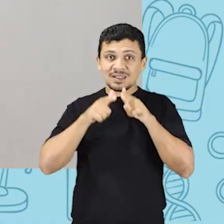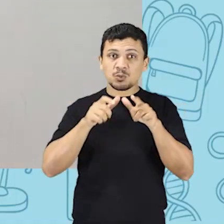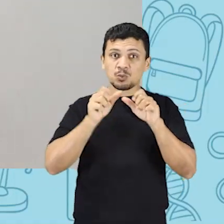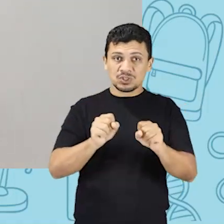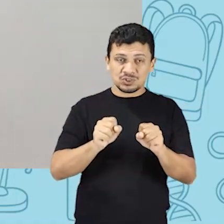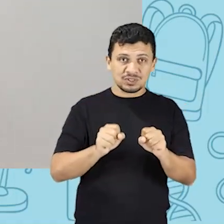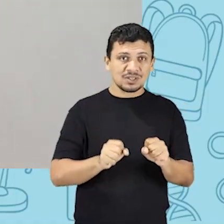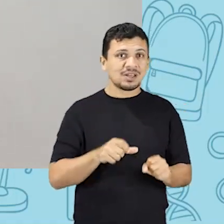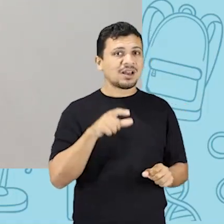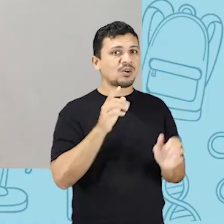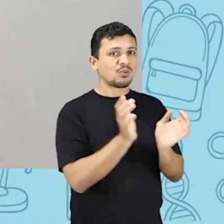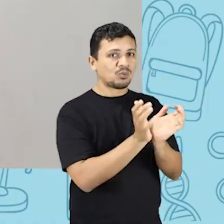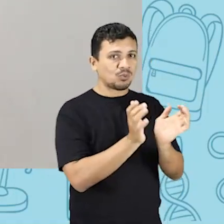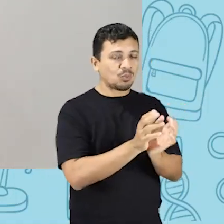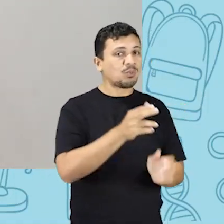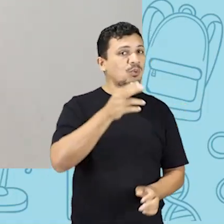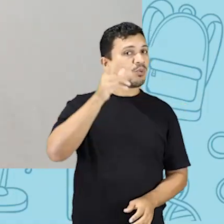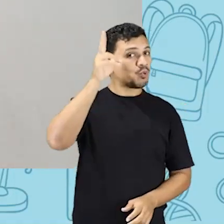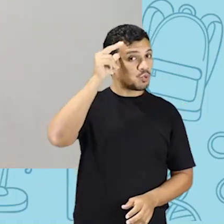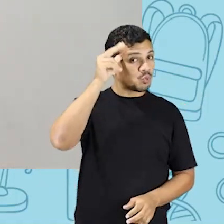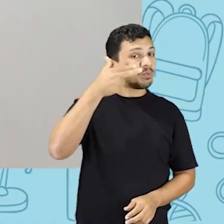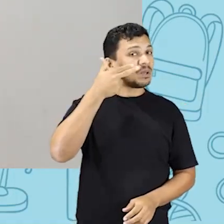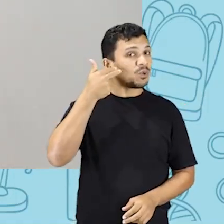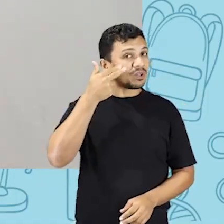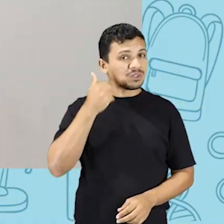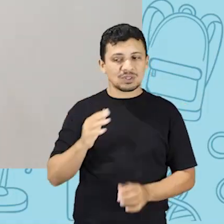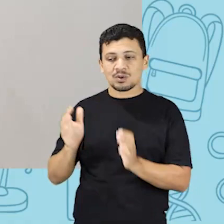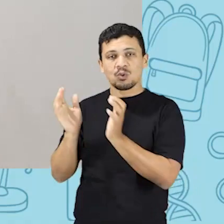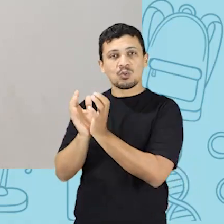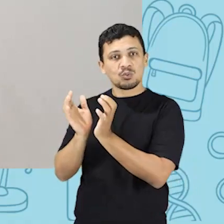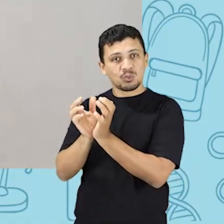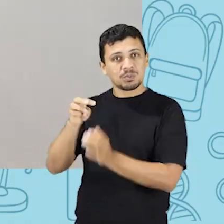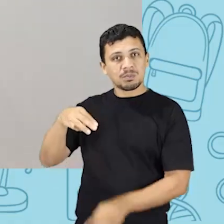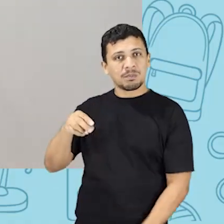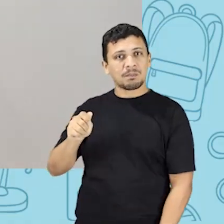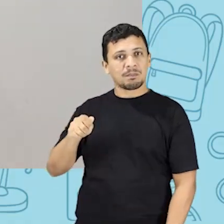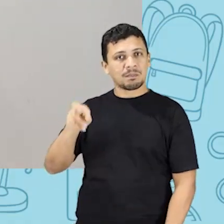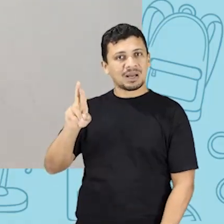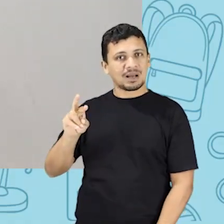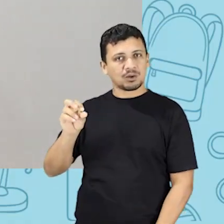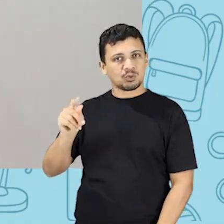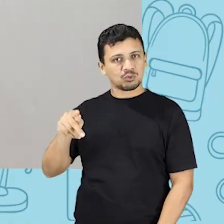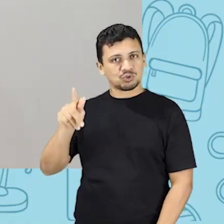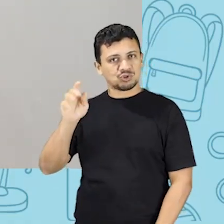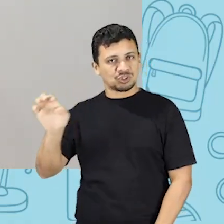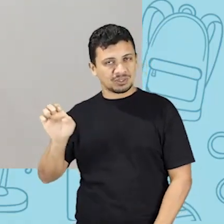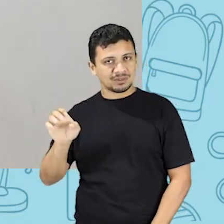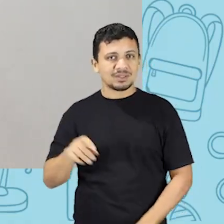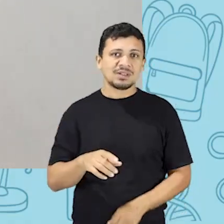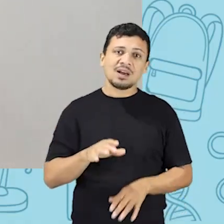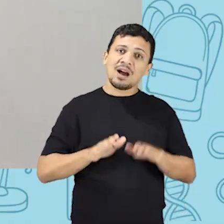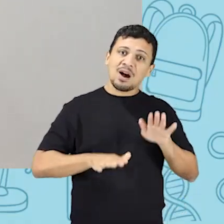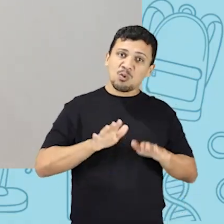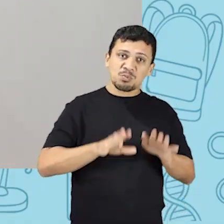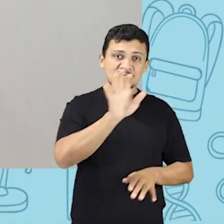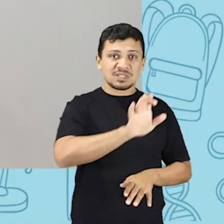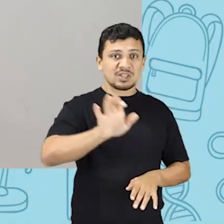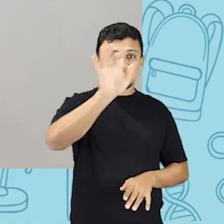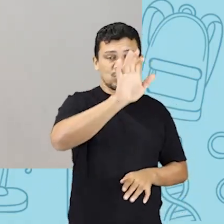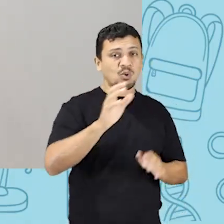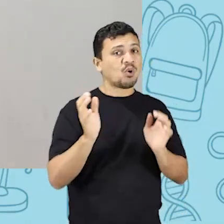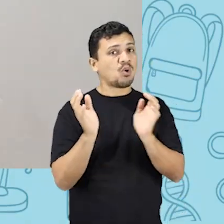tronco linguístico Tupi-Guarani e o tronco linguístico Macro-G. Existem regiões do país que tem somente um grupo